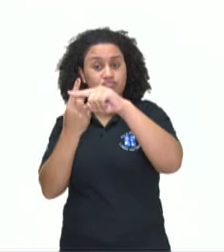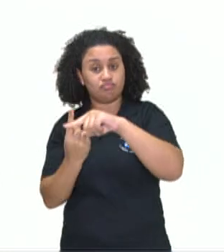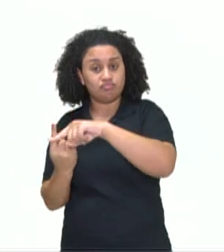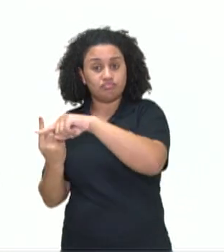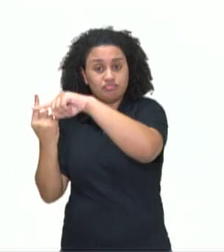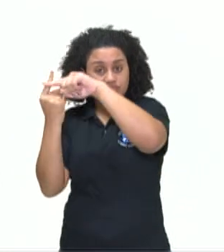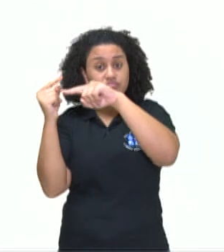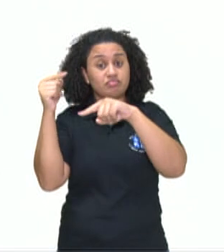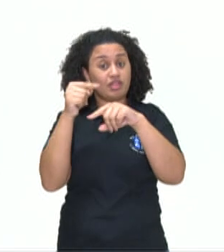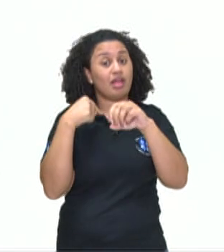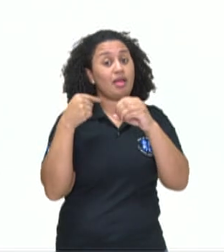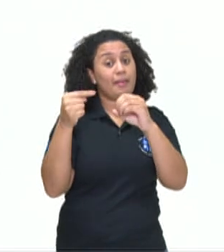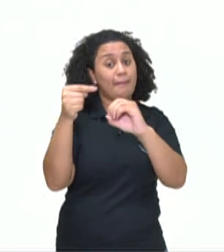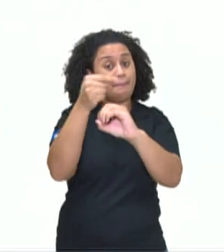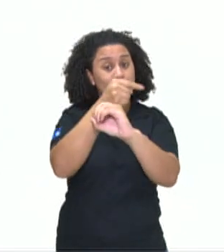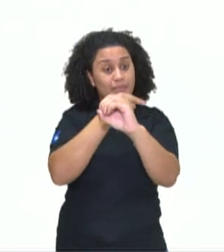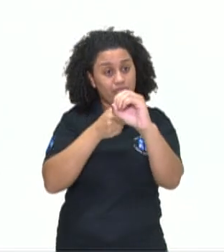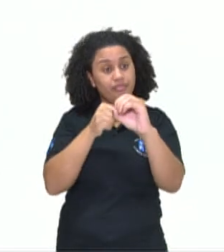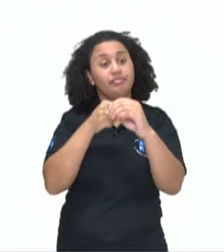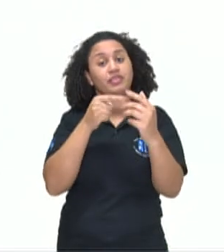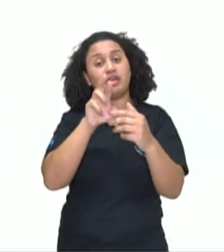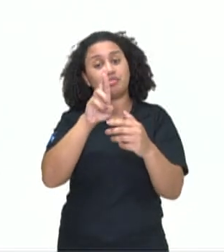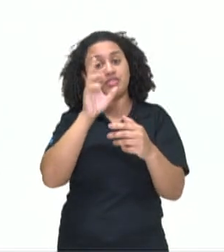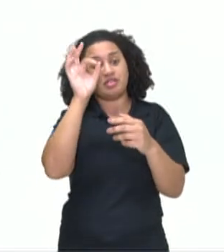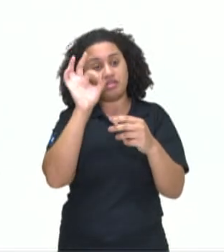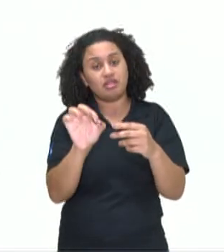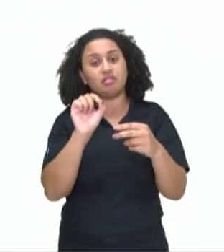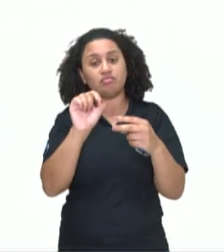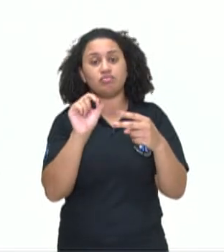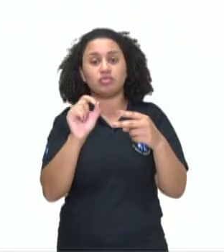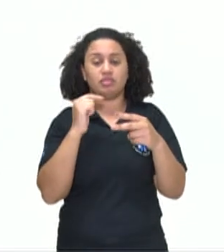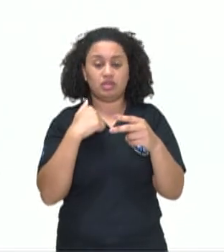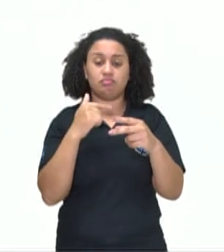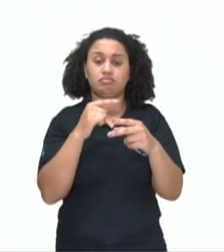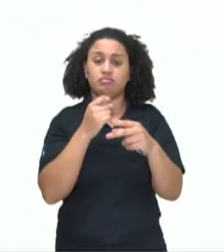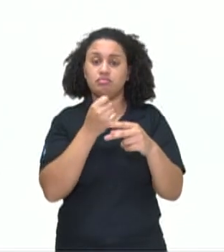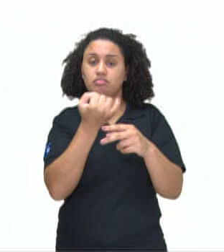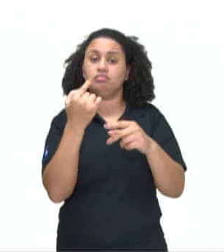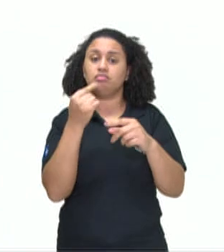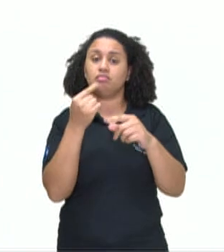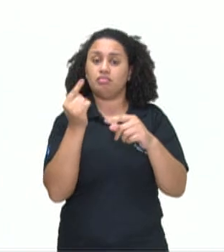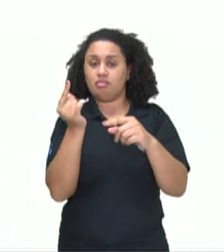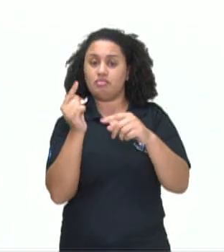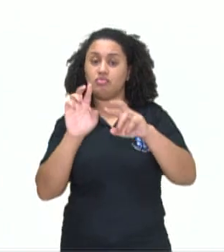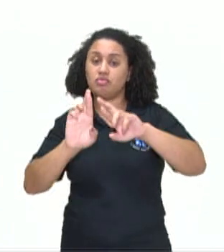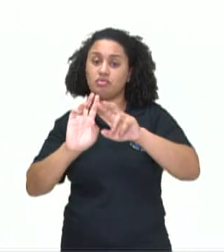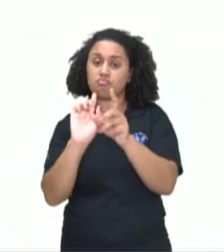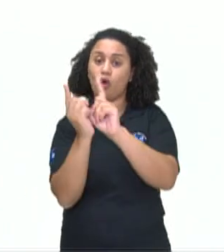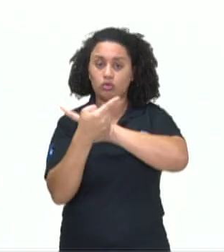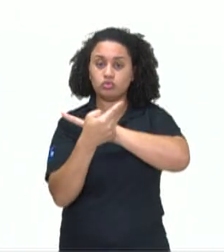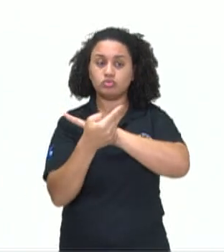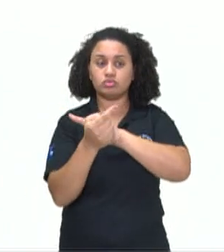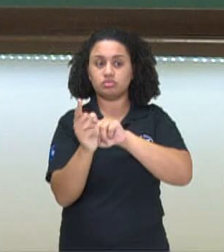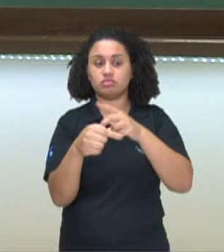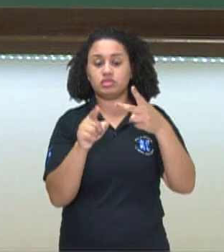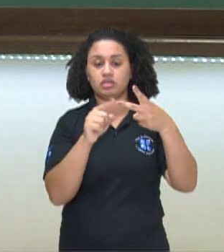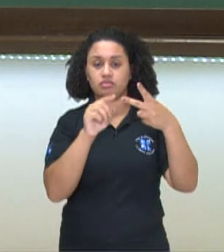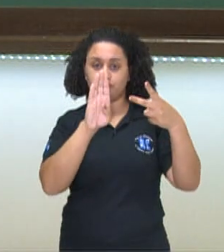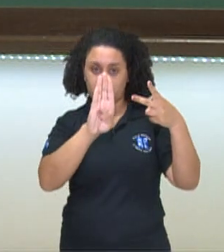indutor. Portanto, resposta certa, com carga de sinal oposto ao do carga do indutor. Tudo